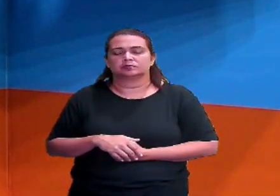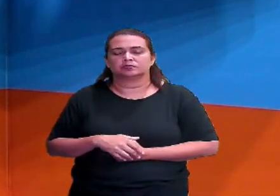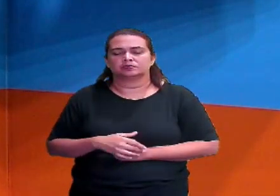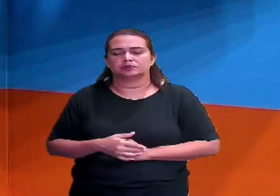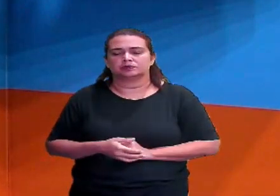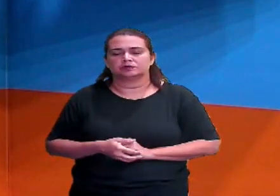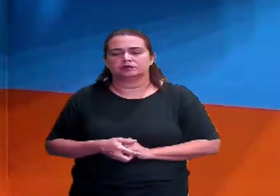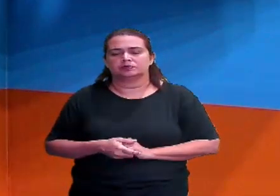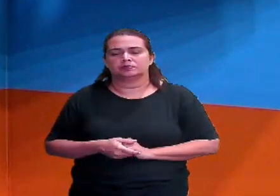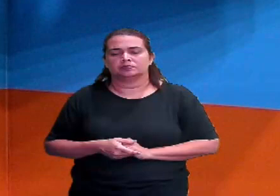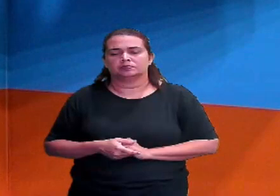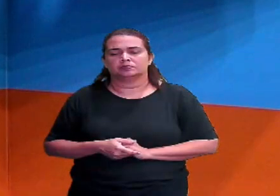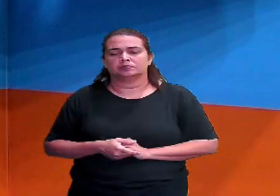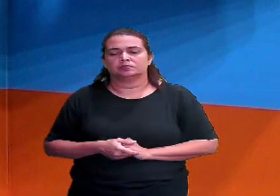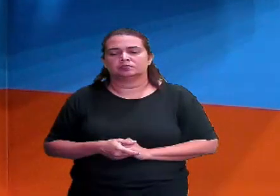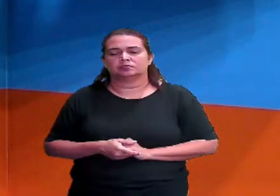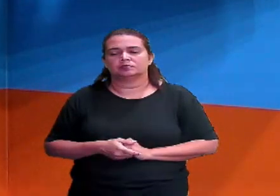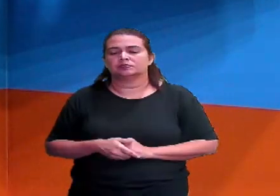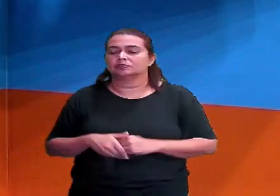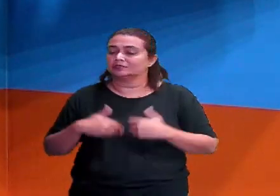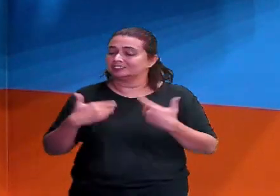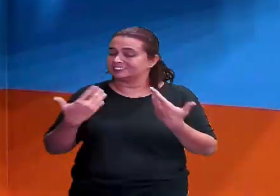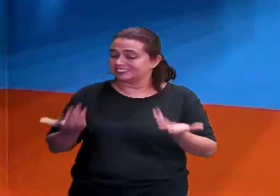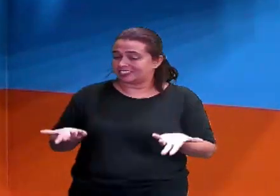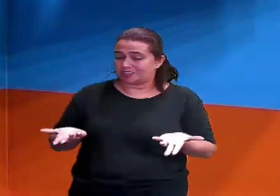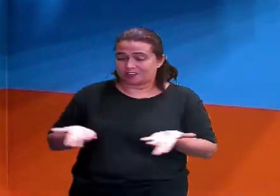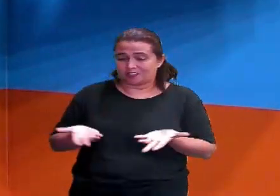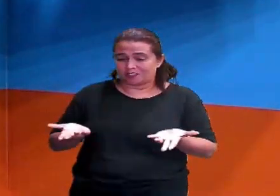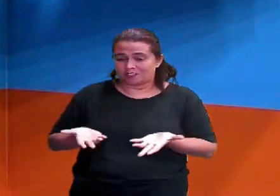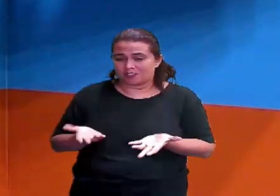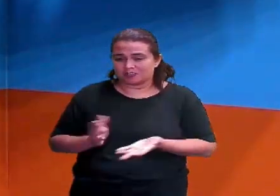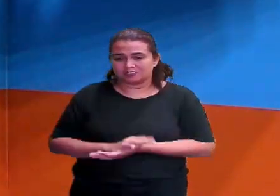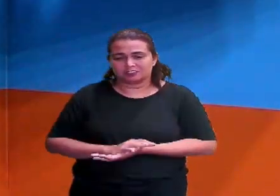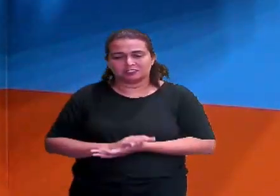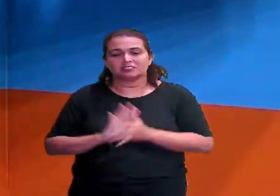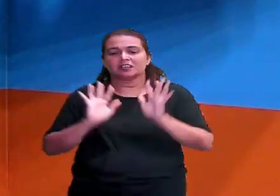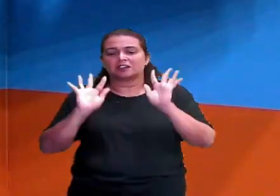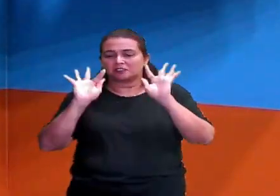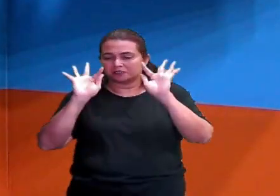paisagem, certo? E por hoje